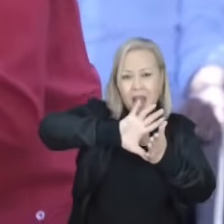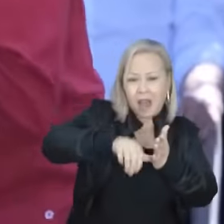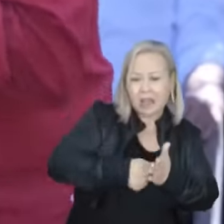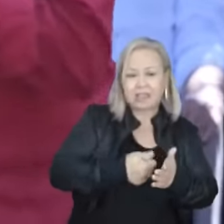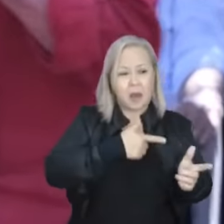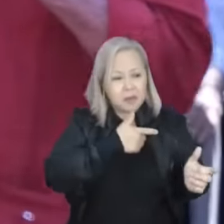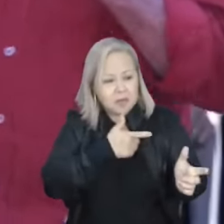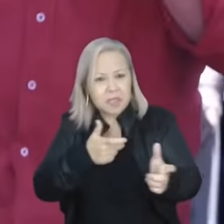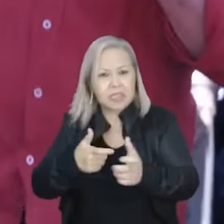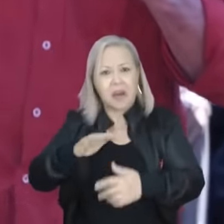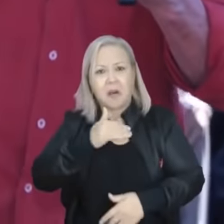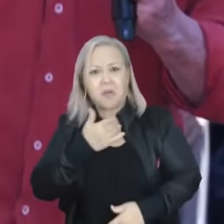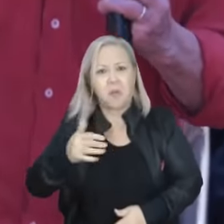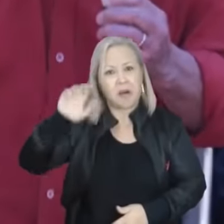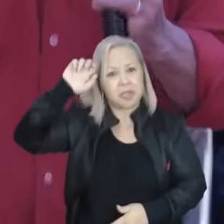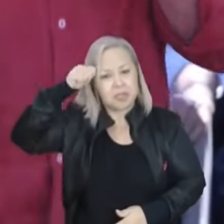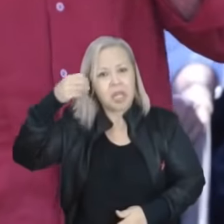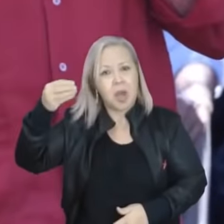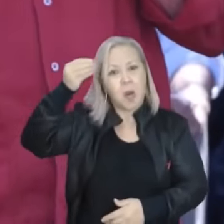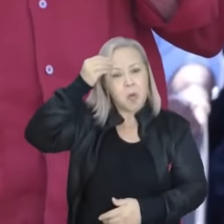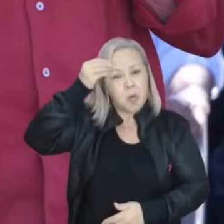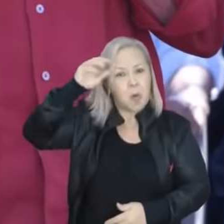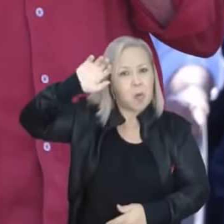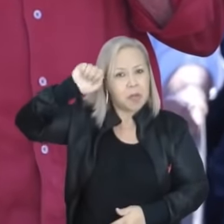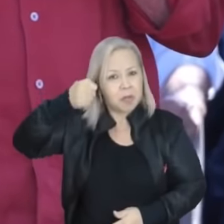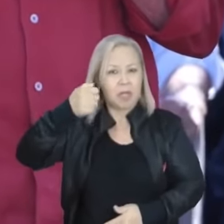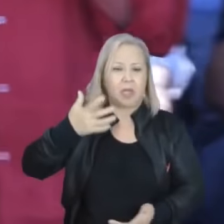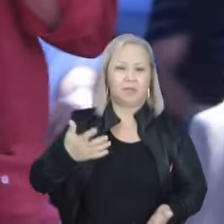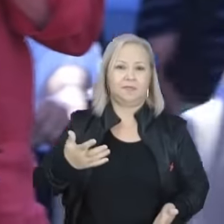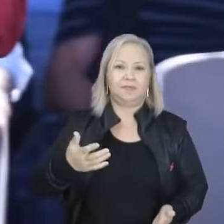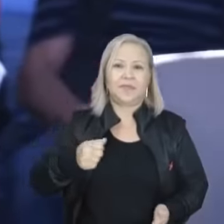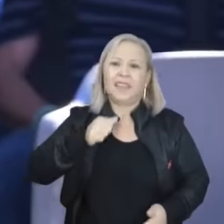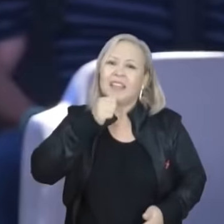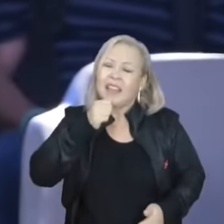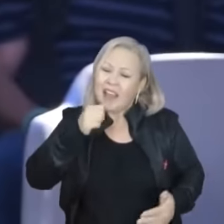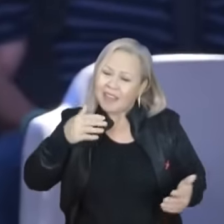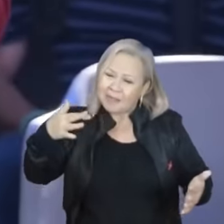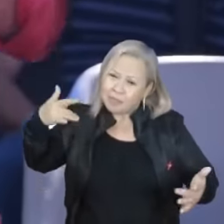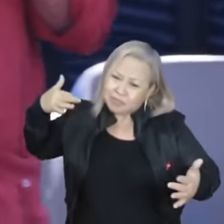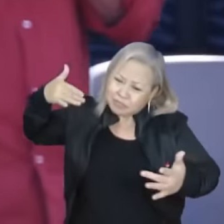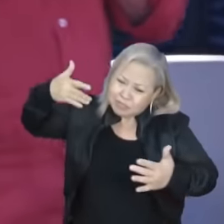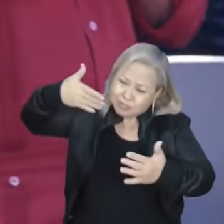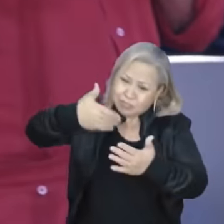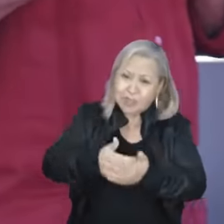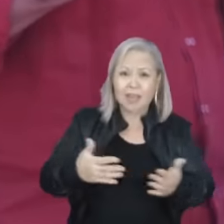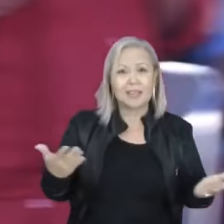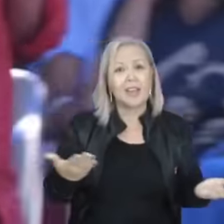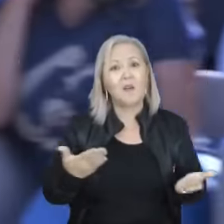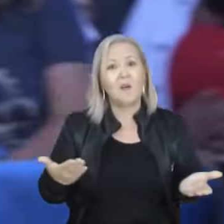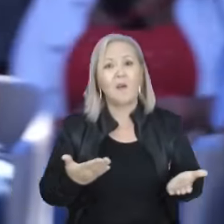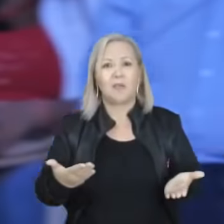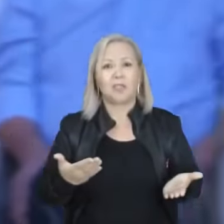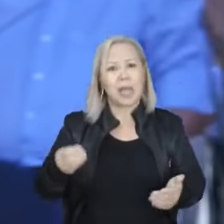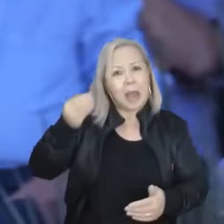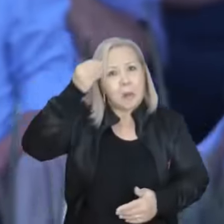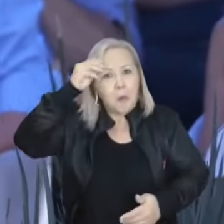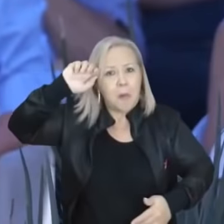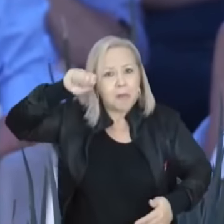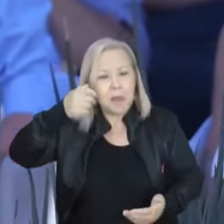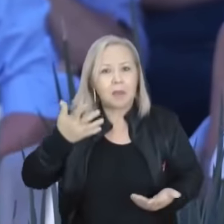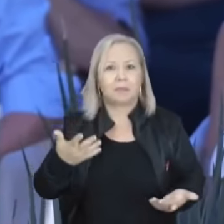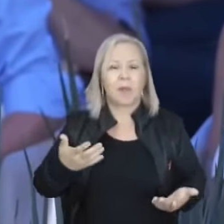hoje persiste assim na periferia desse país. Ou seja, então nós temos que ter em conta que